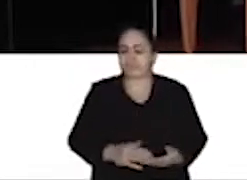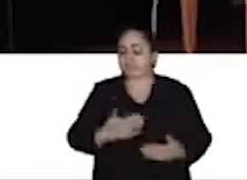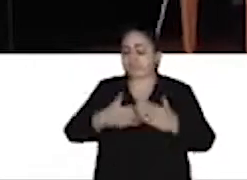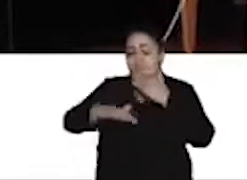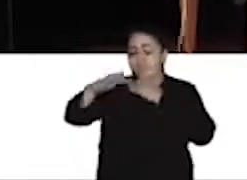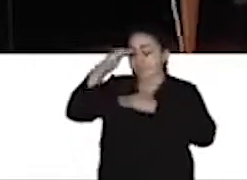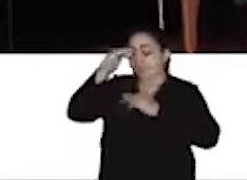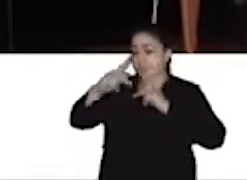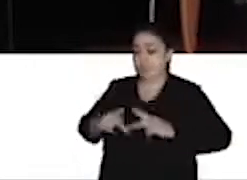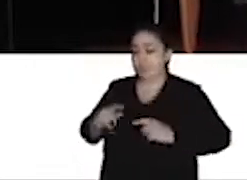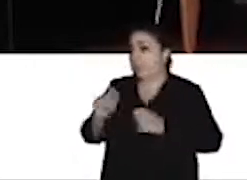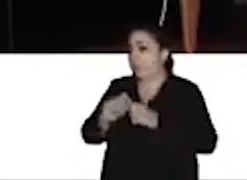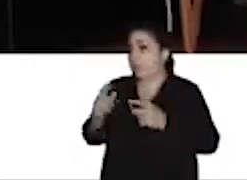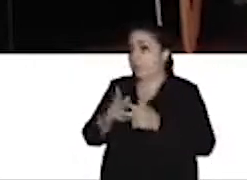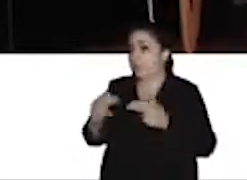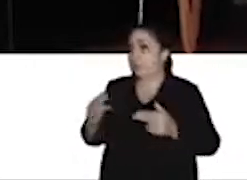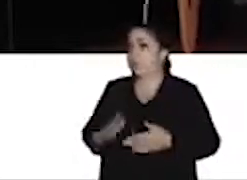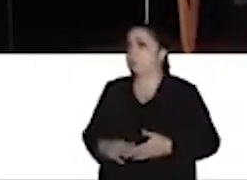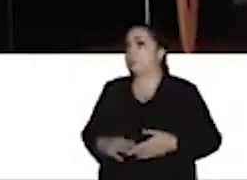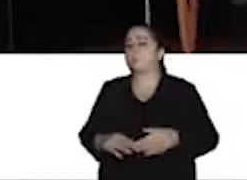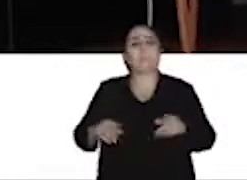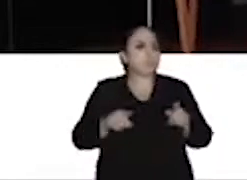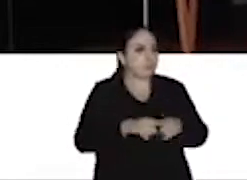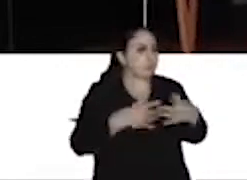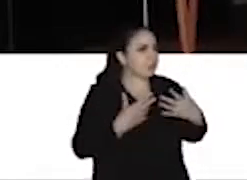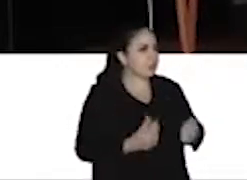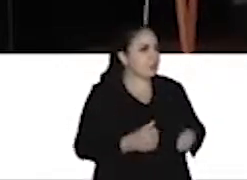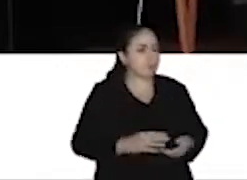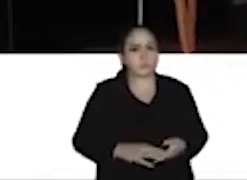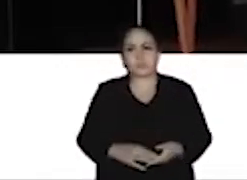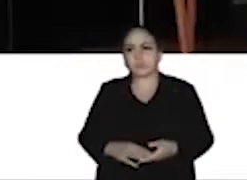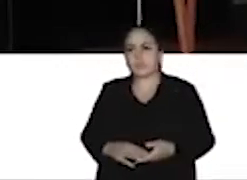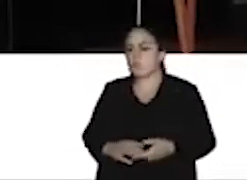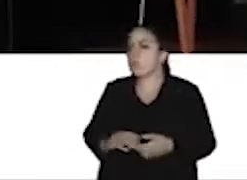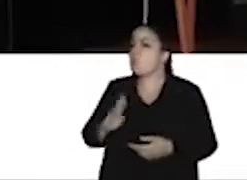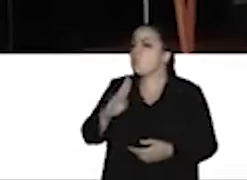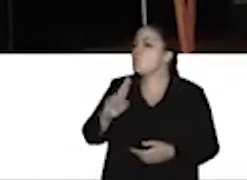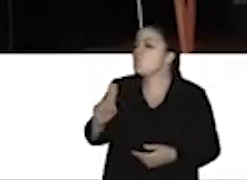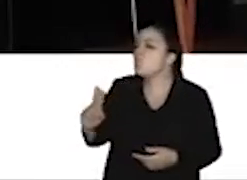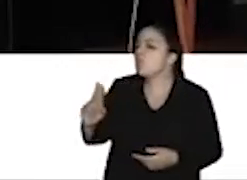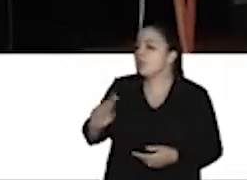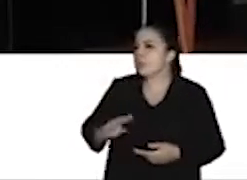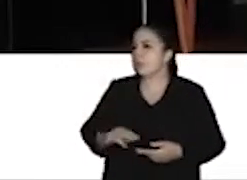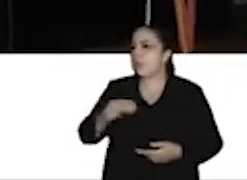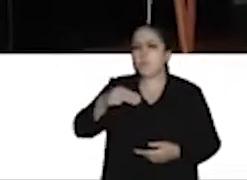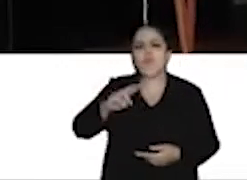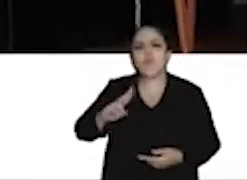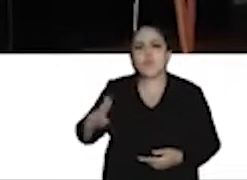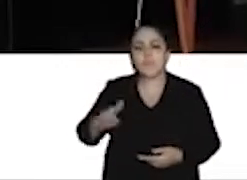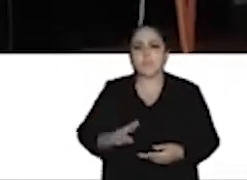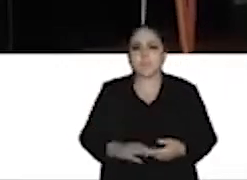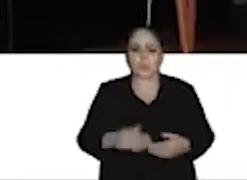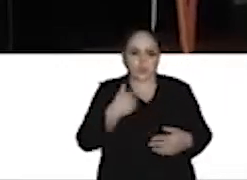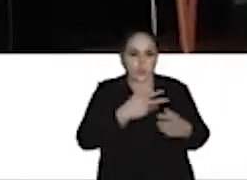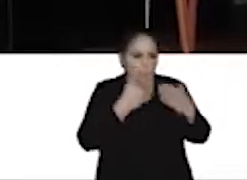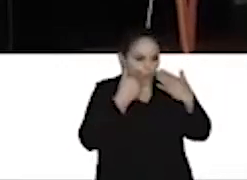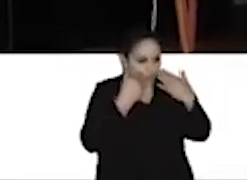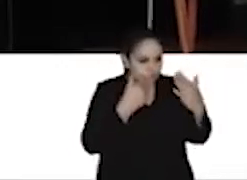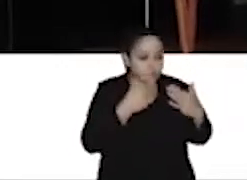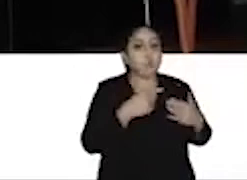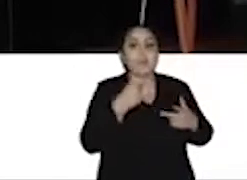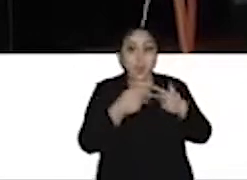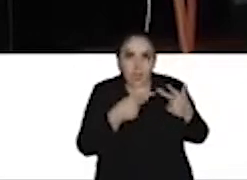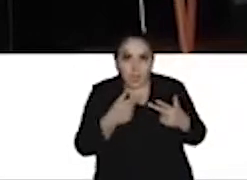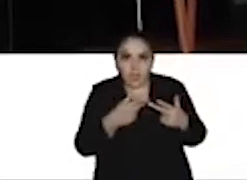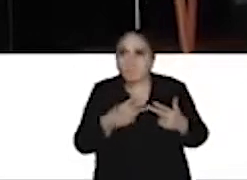gente, nós temos que fazer alguma coisa. Eu não aguento mais também. Eu já sei. Vamos nos rebelar. É isso que eu ia dizer.